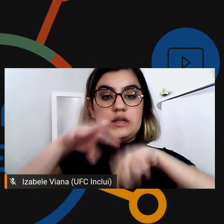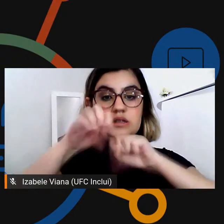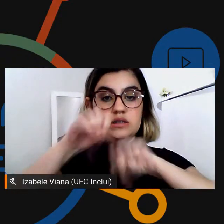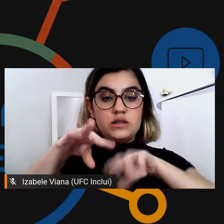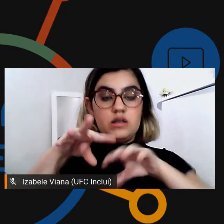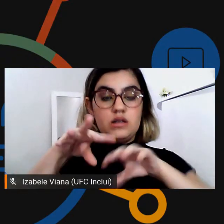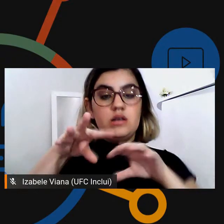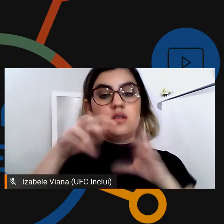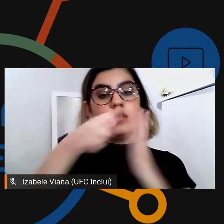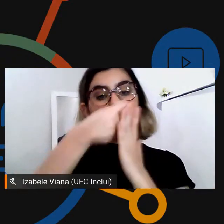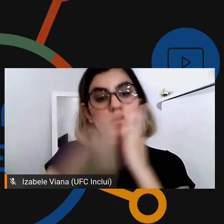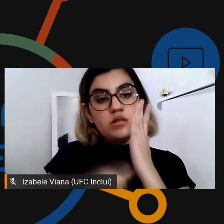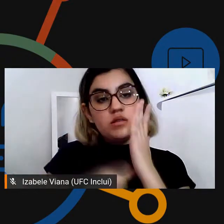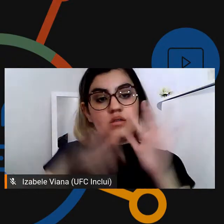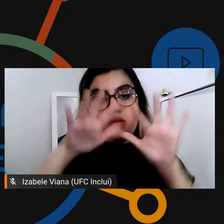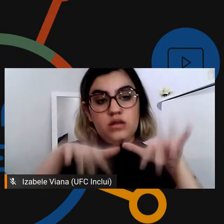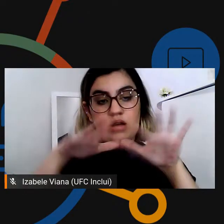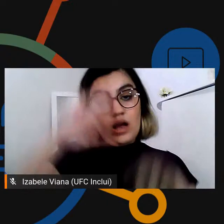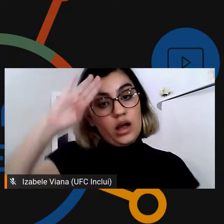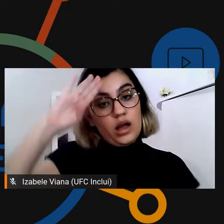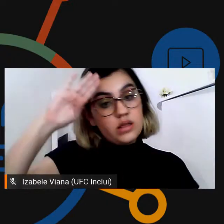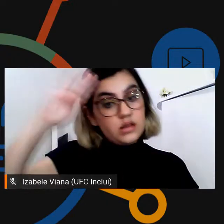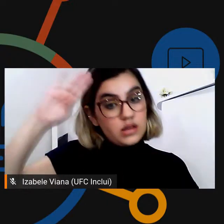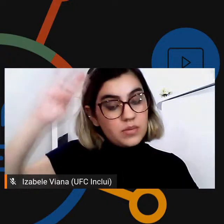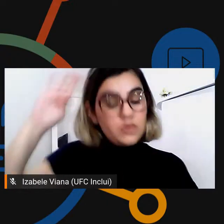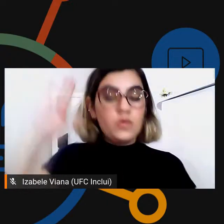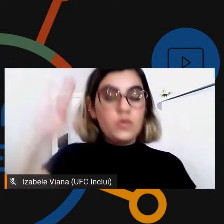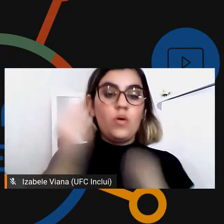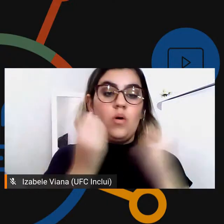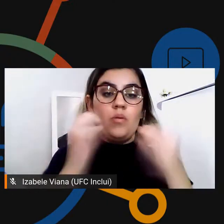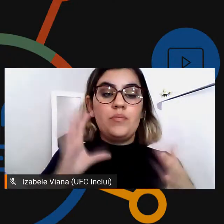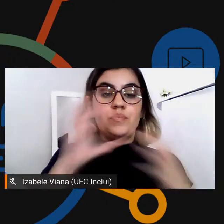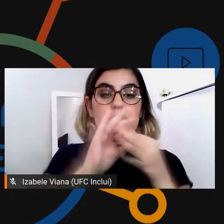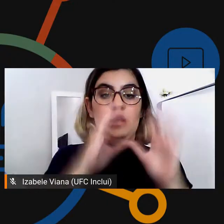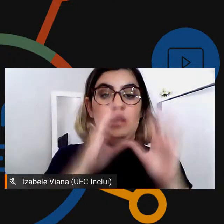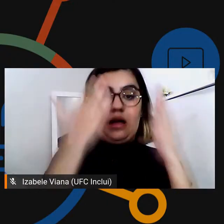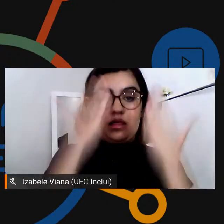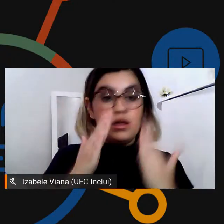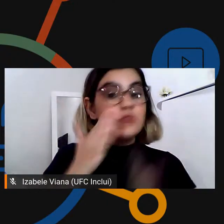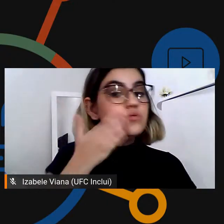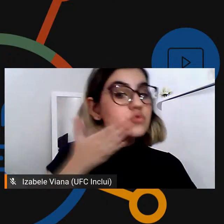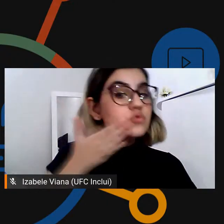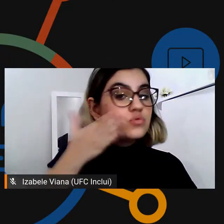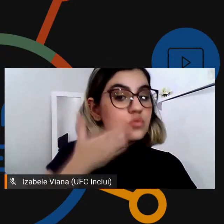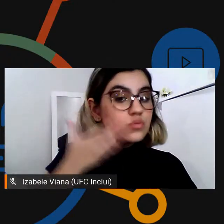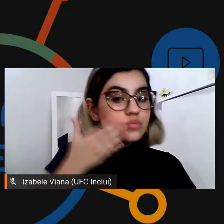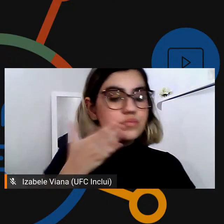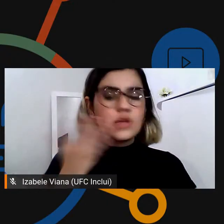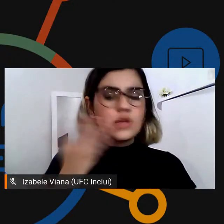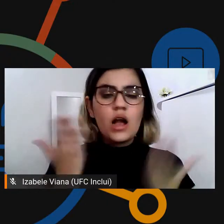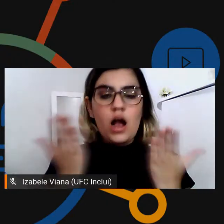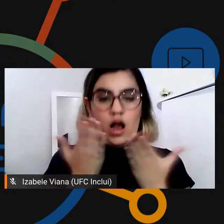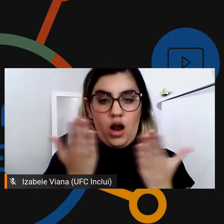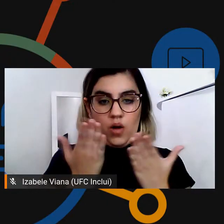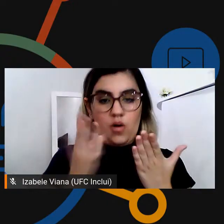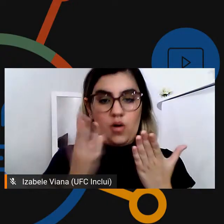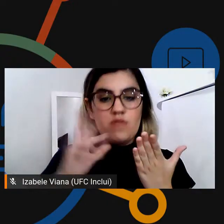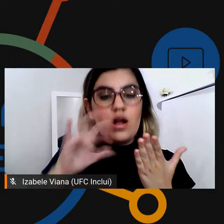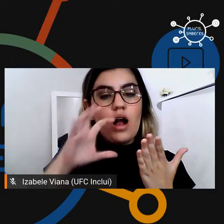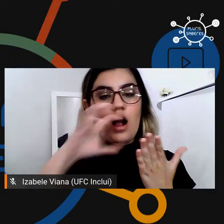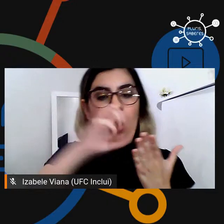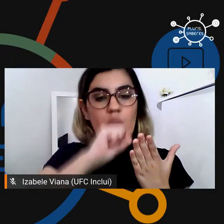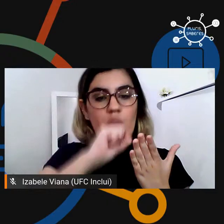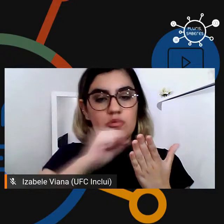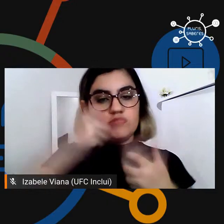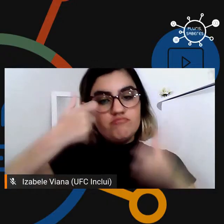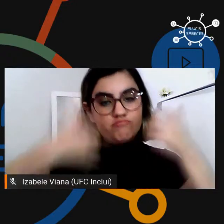à Luz da Análise do Discurso. Vamos ter agora uma breve fala do representante discente que vem nos acompanhando essa